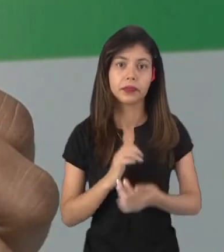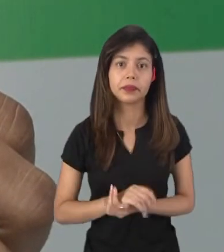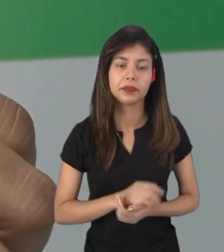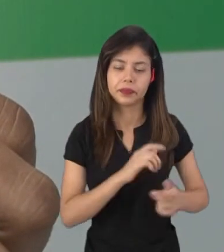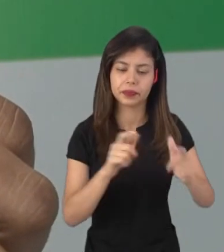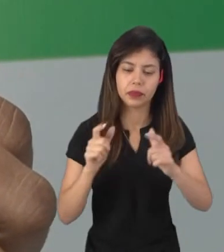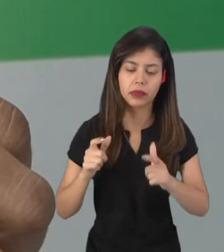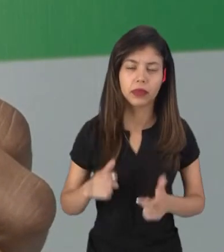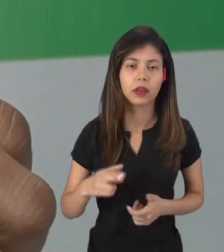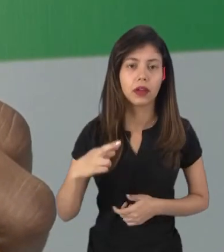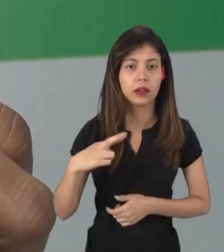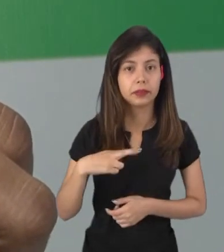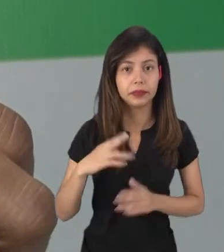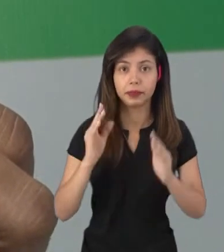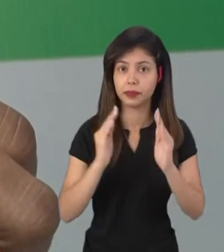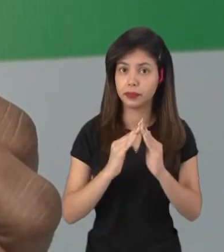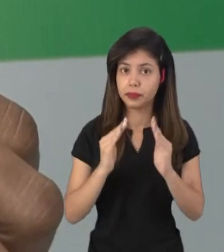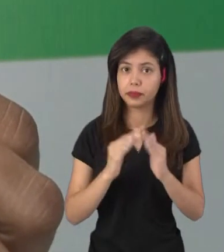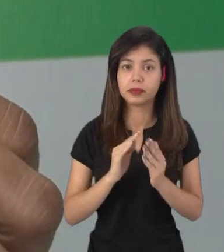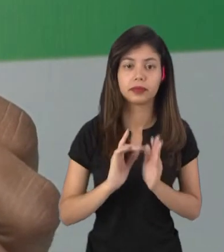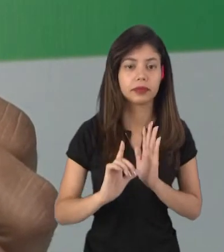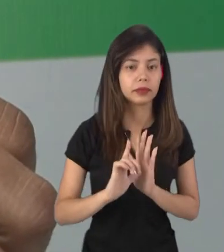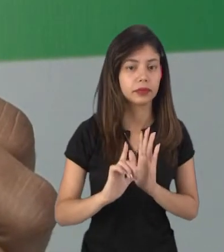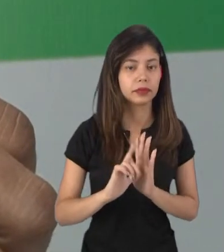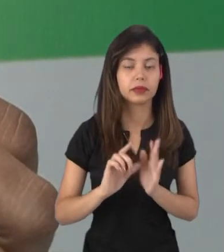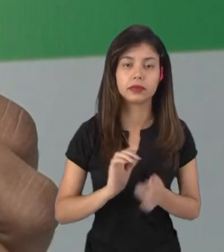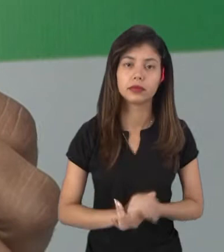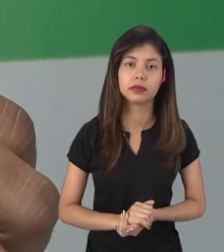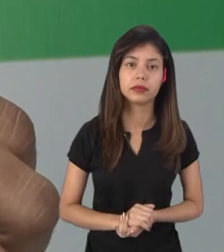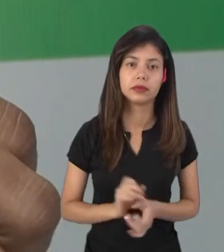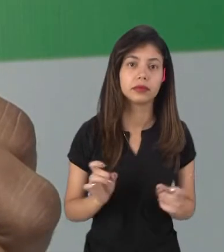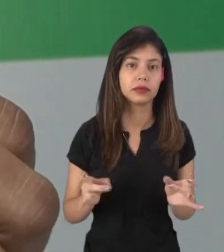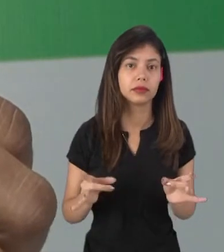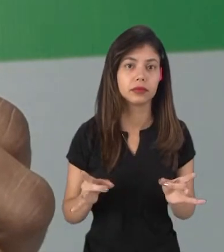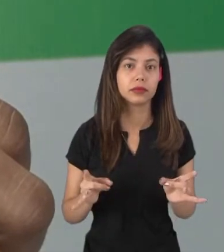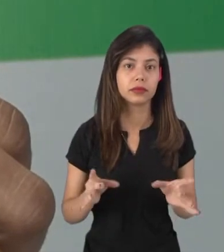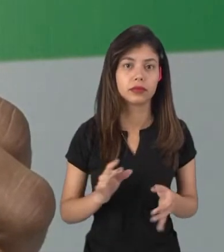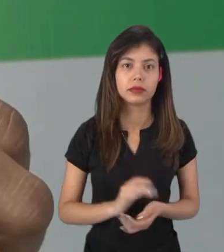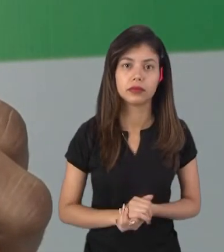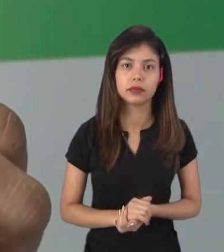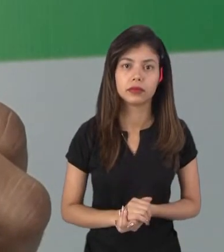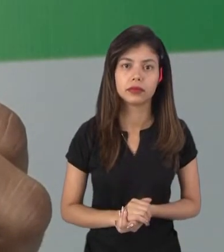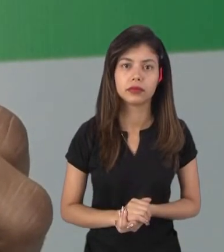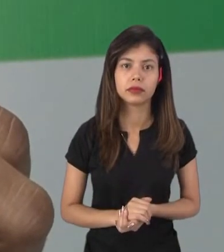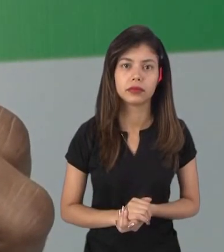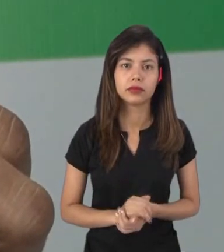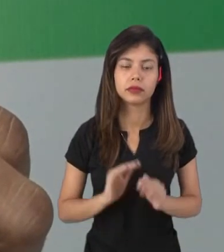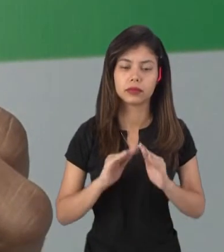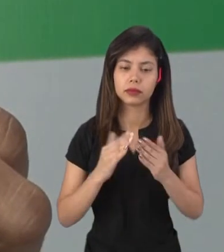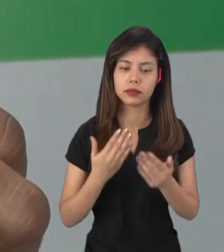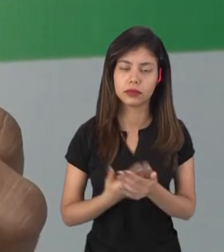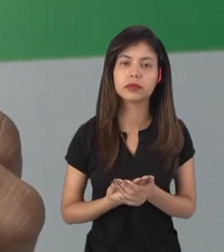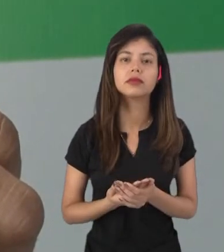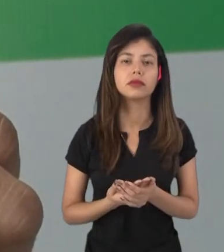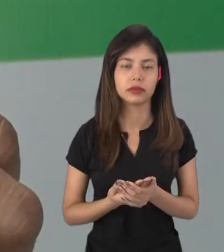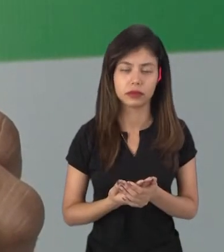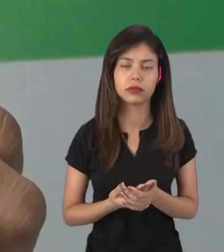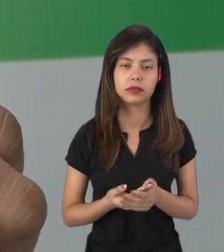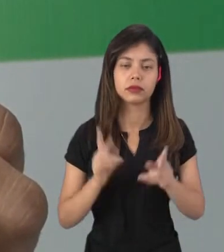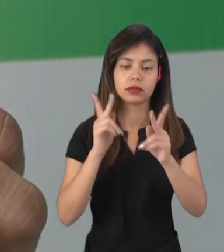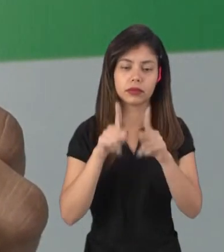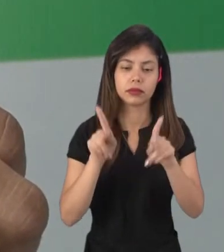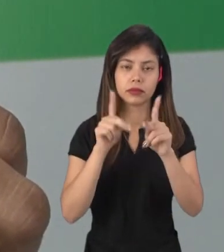de espaços privados, casas, lojas, comerciais, escolas particulares,